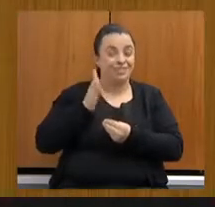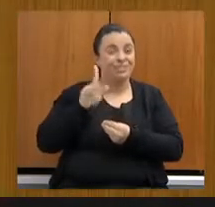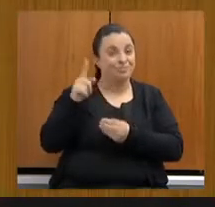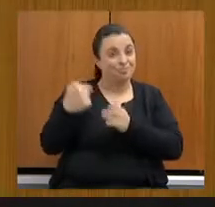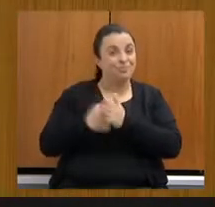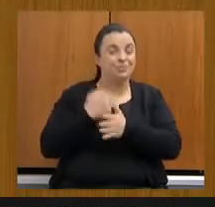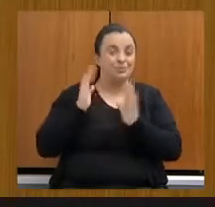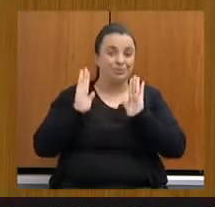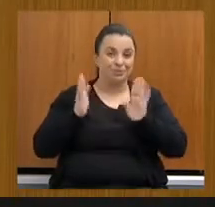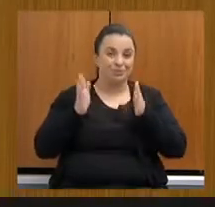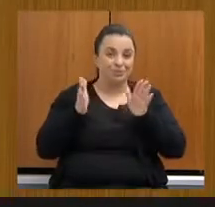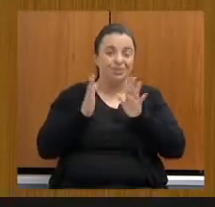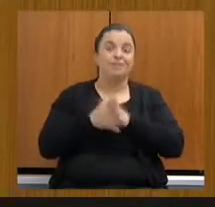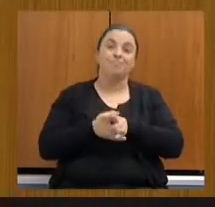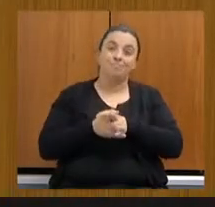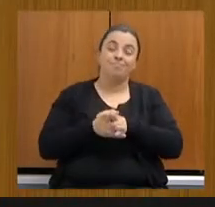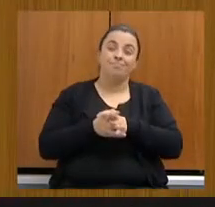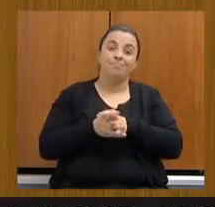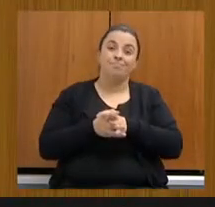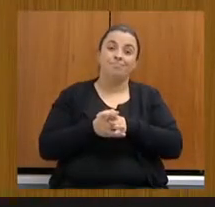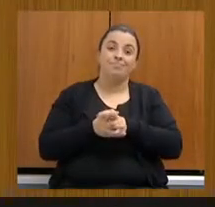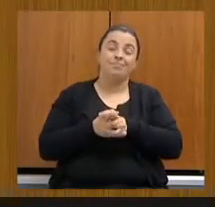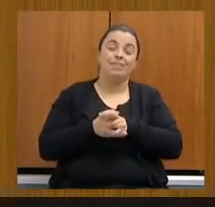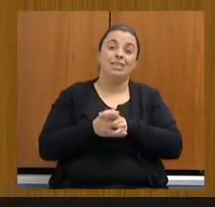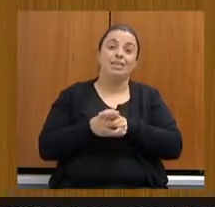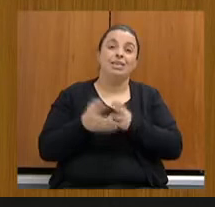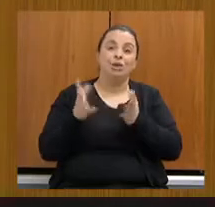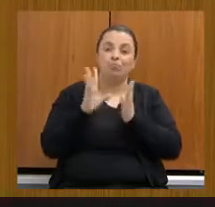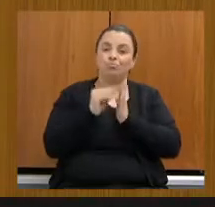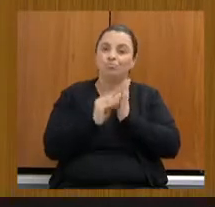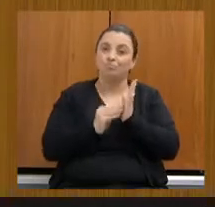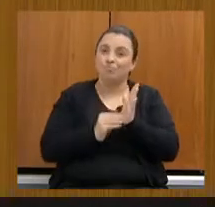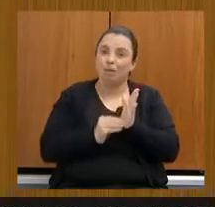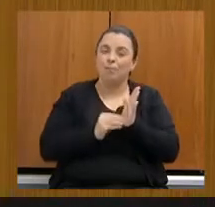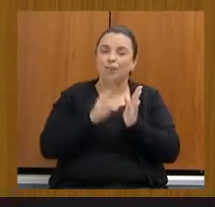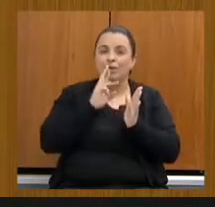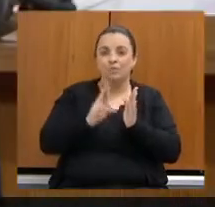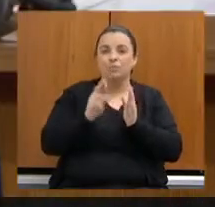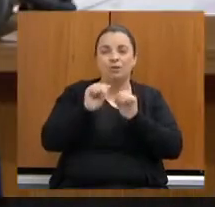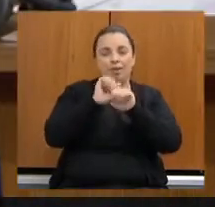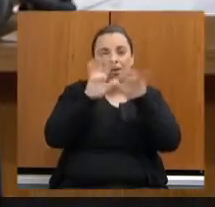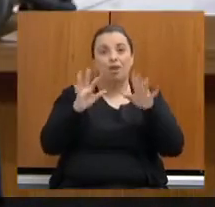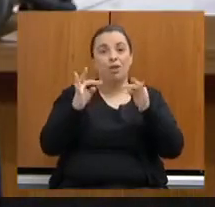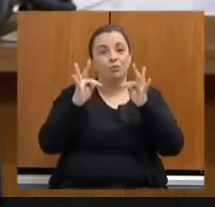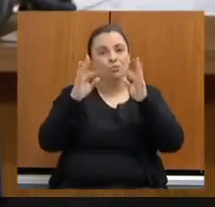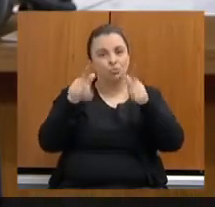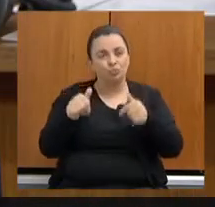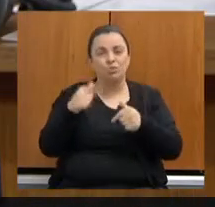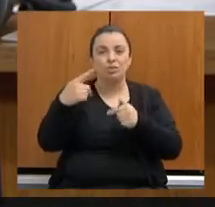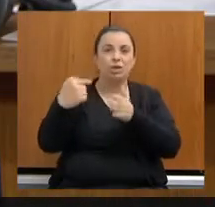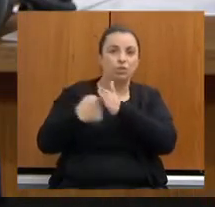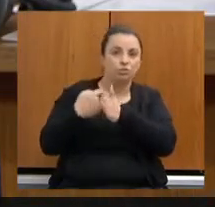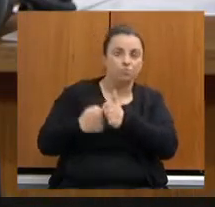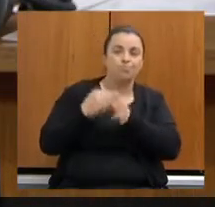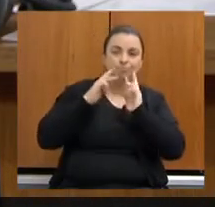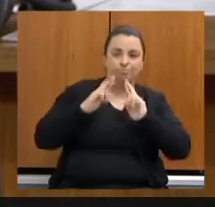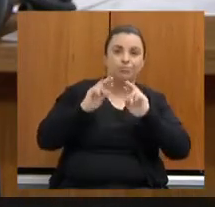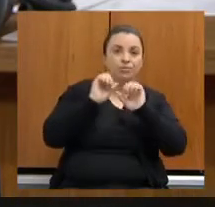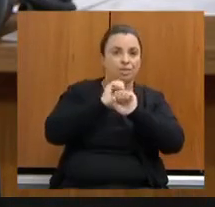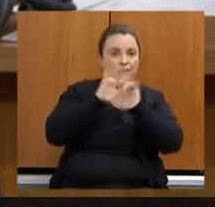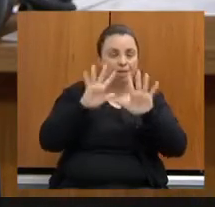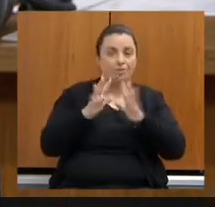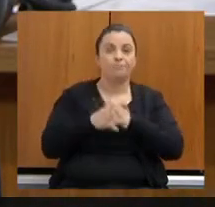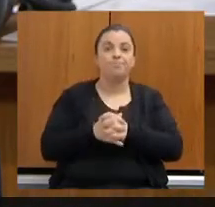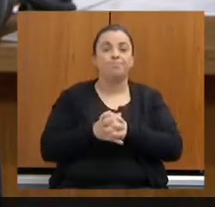para o pessoal para trazer resposta que mais eu não esquecer de nada importante porque eu já relatei da nossa dificuldade Qual é o